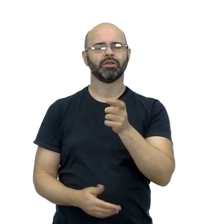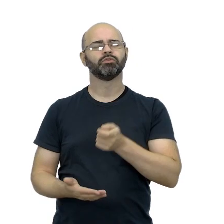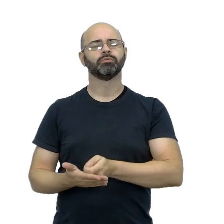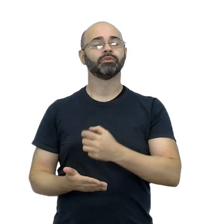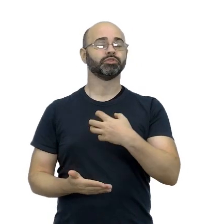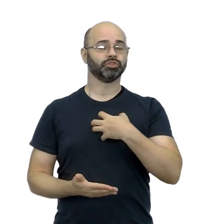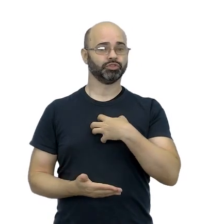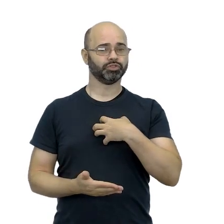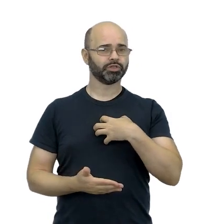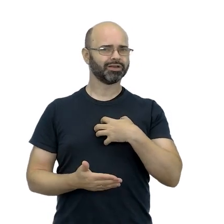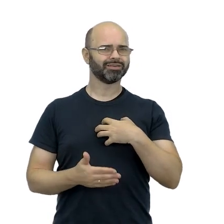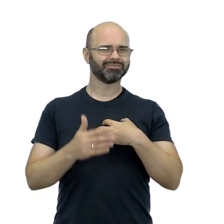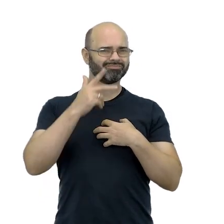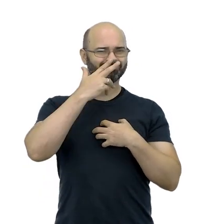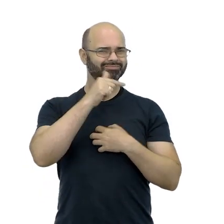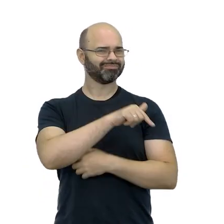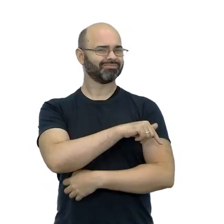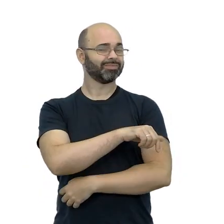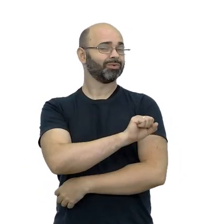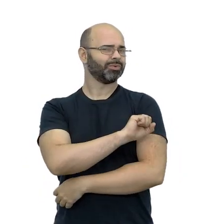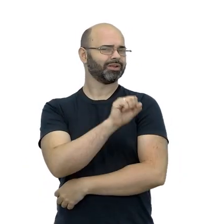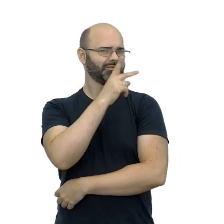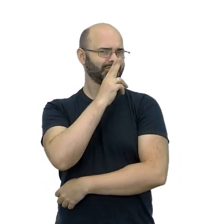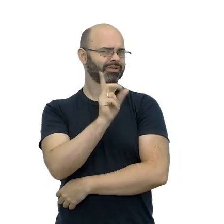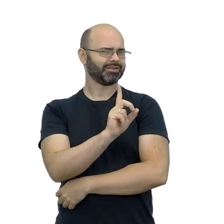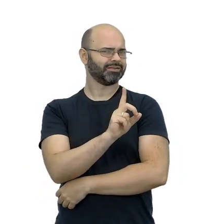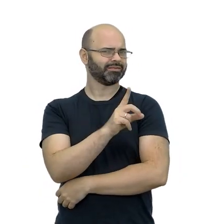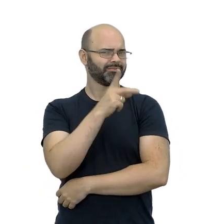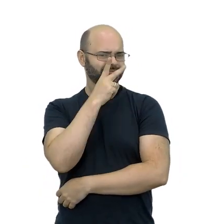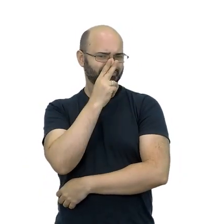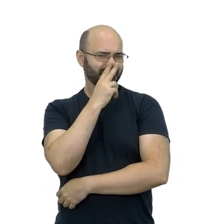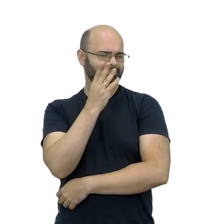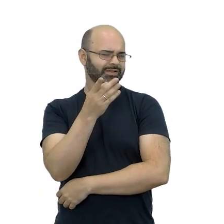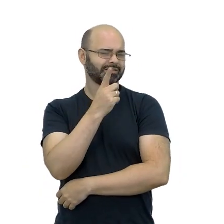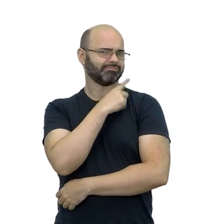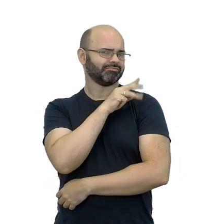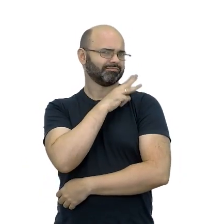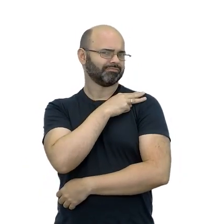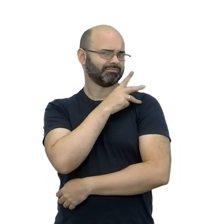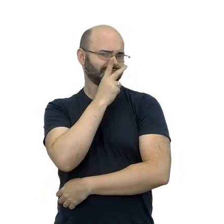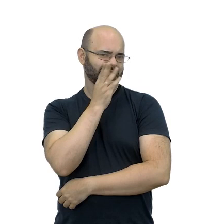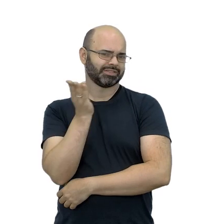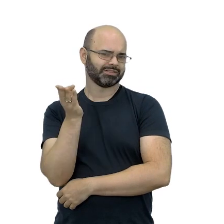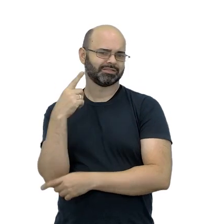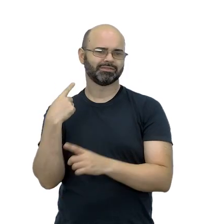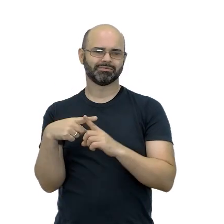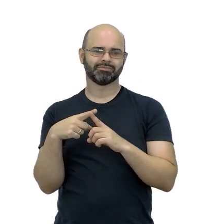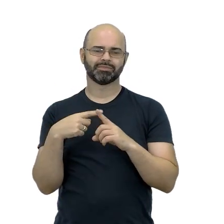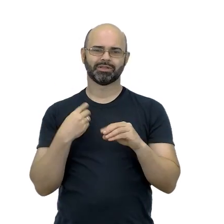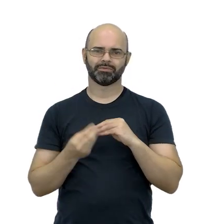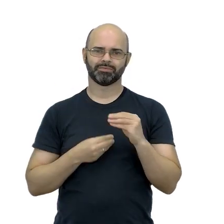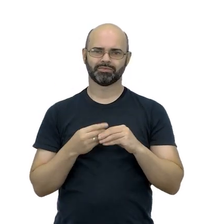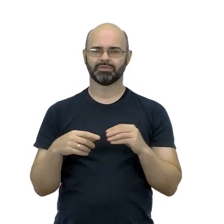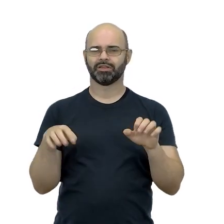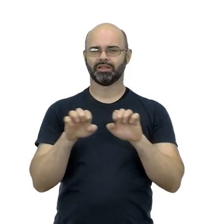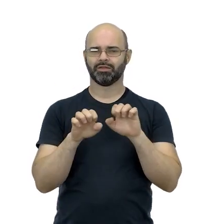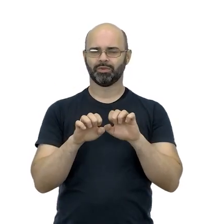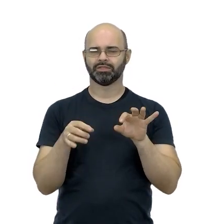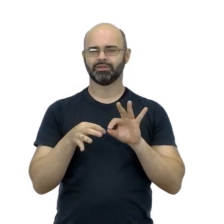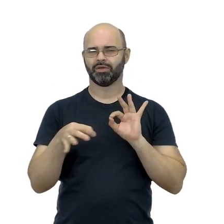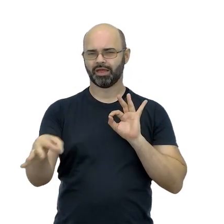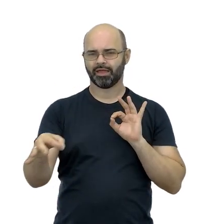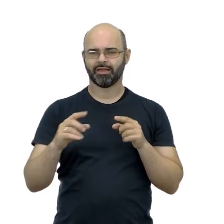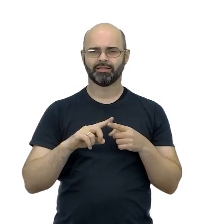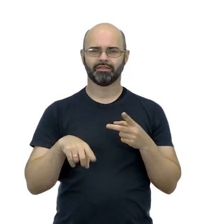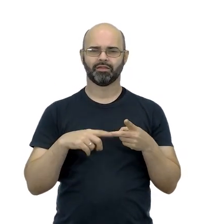cobrada não tem cara de oitavo ano, tem cara do quê? De ensino médio, porque olha que envolvia equação da reta,